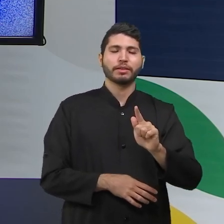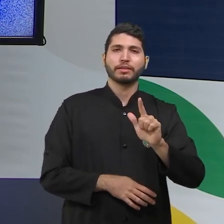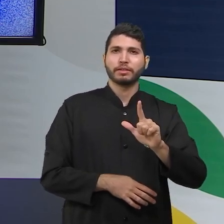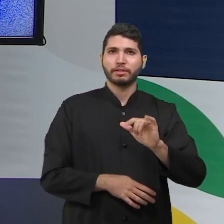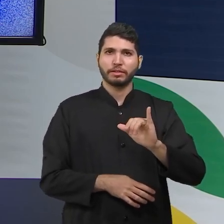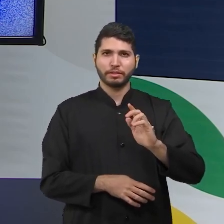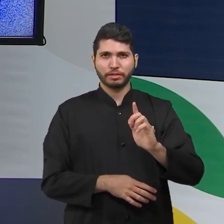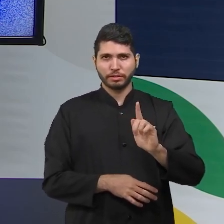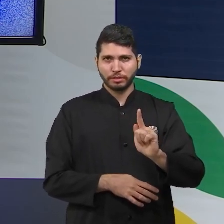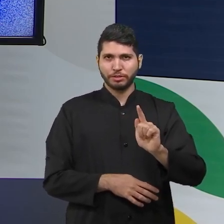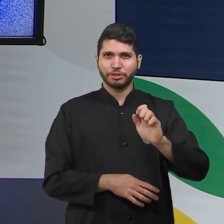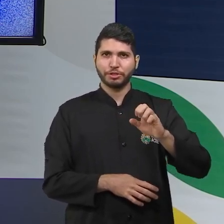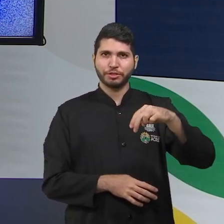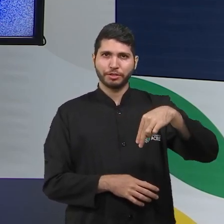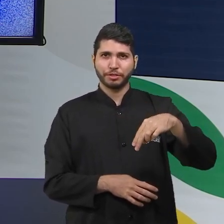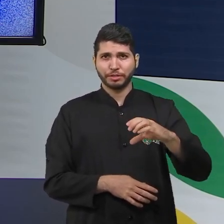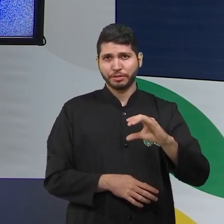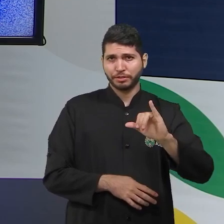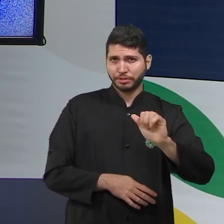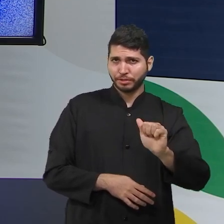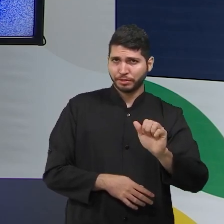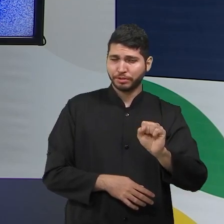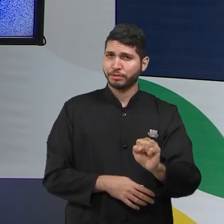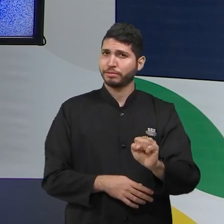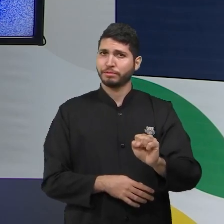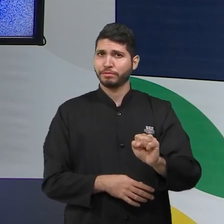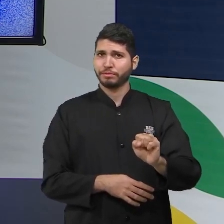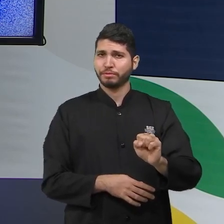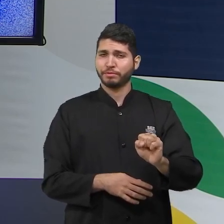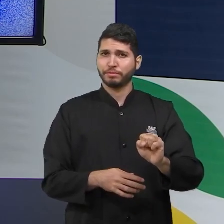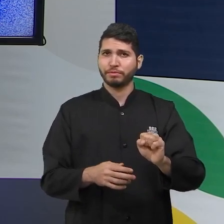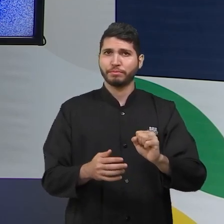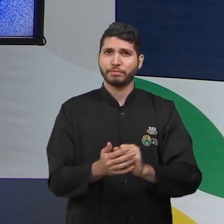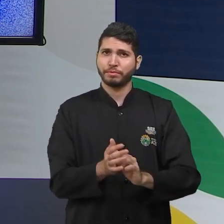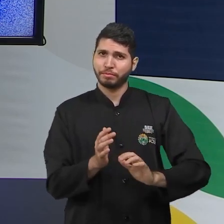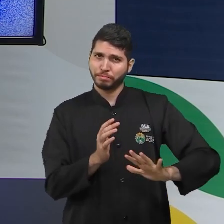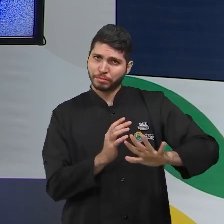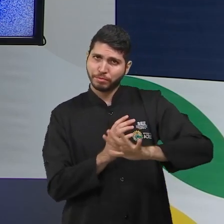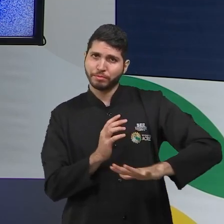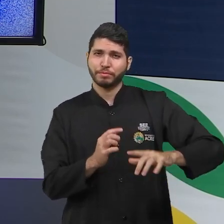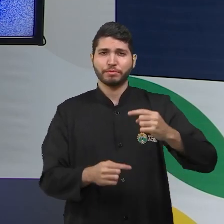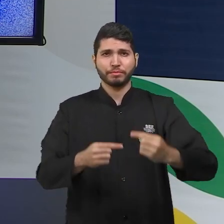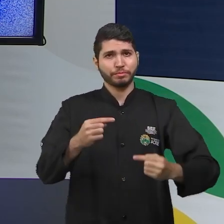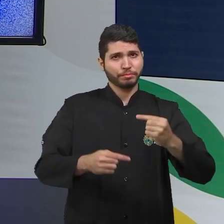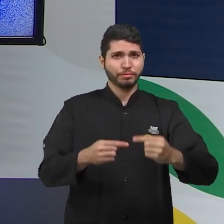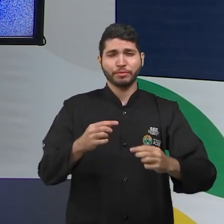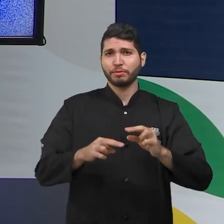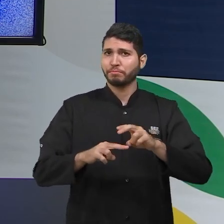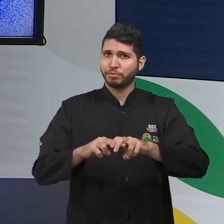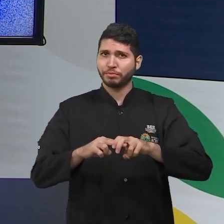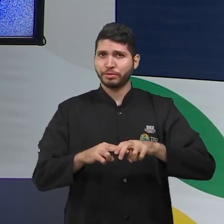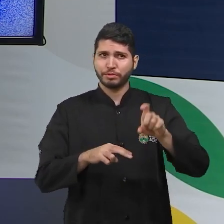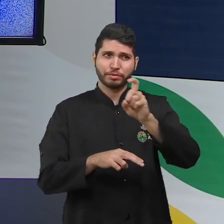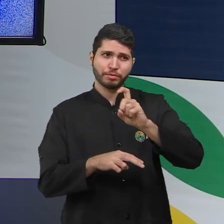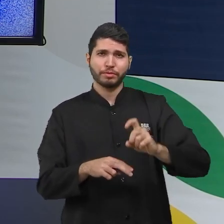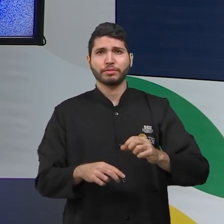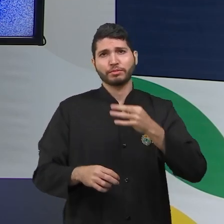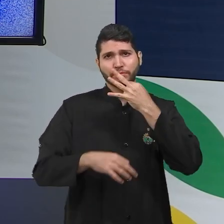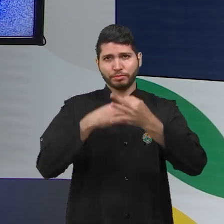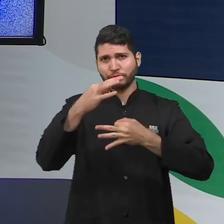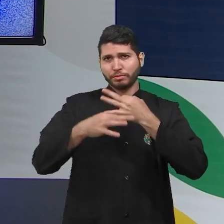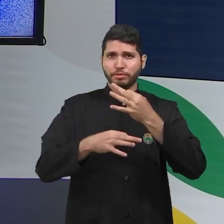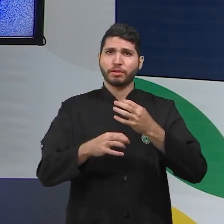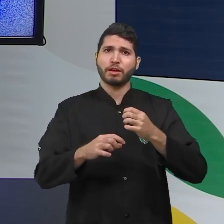sempre críticas sociais, críticas ambientais, críticas políticas, mas ele também